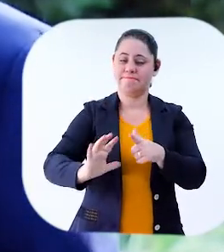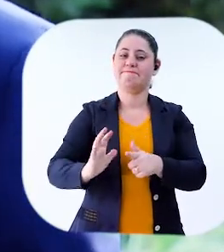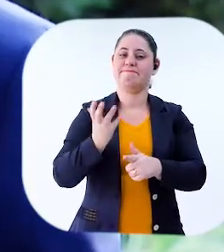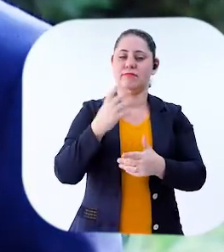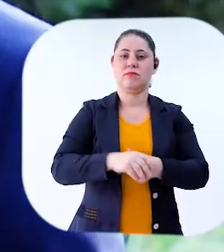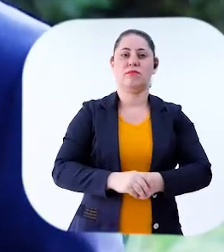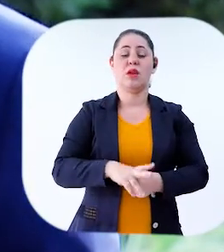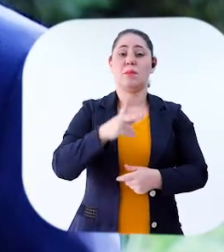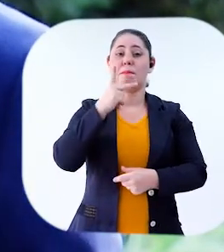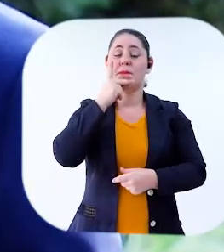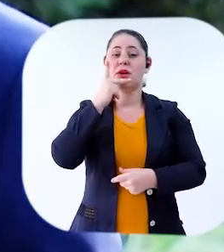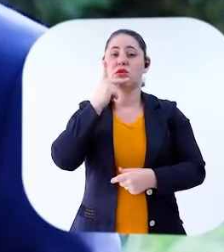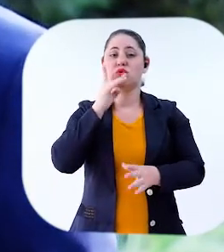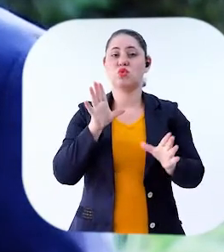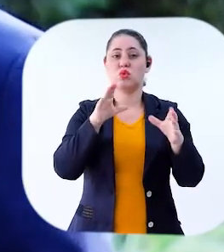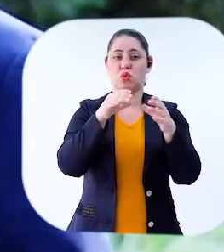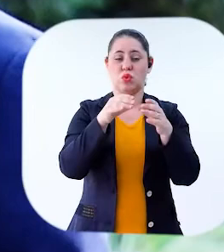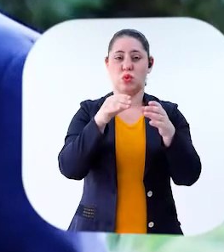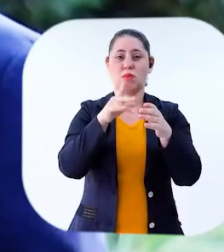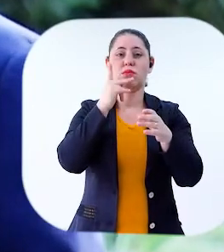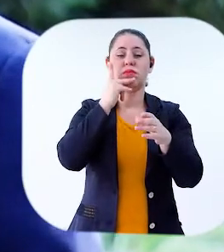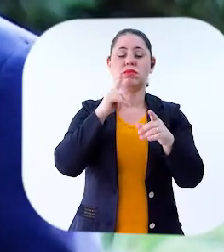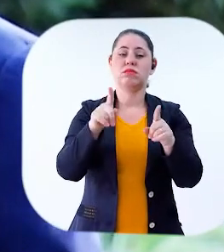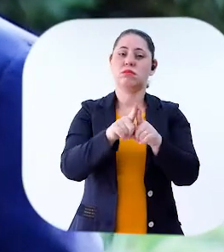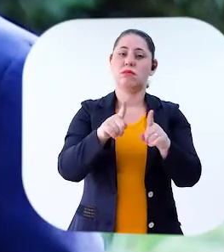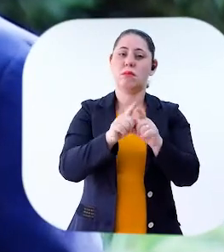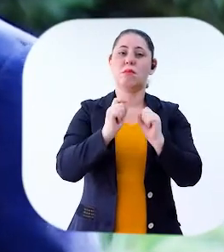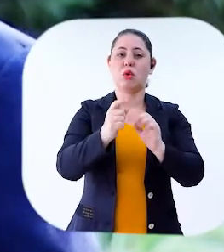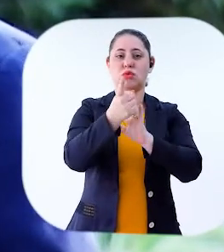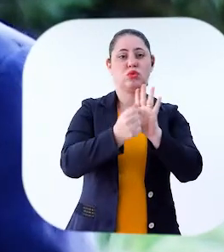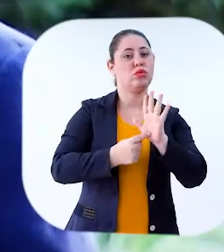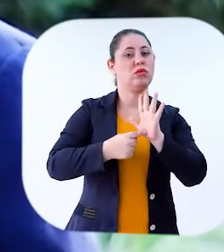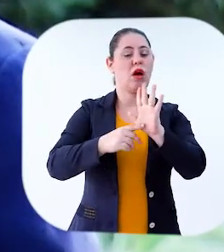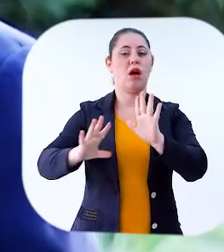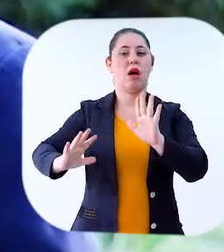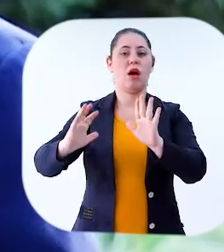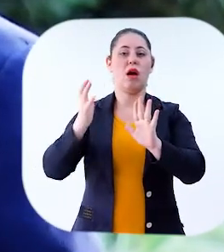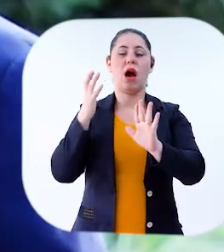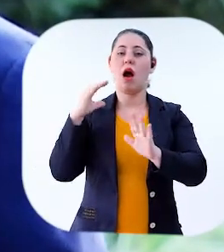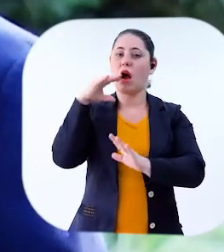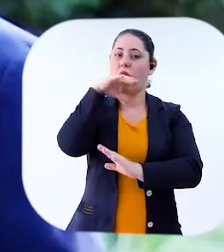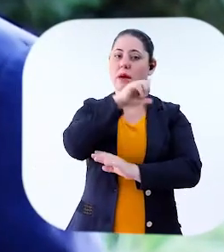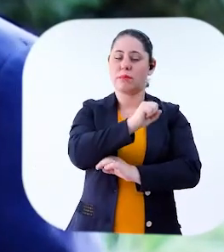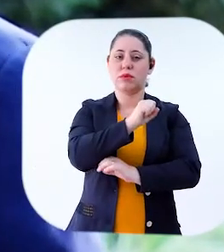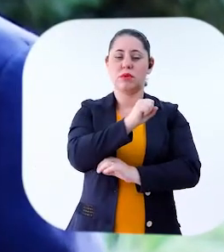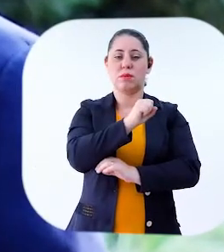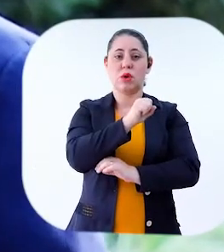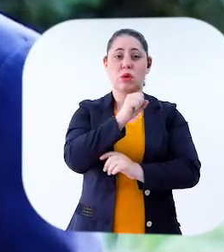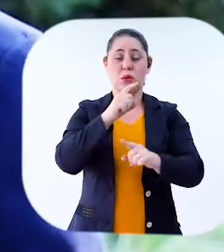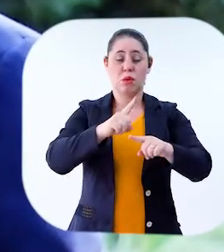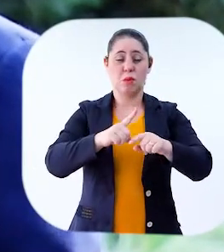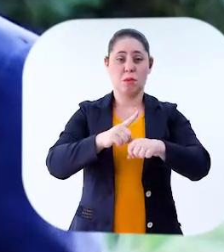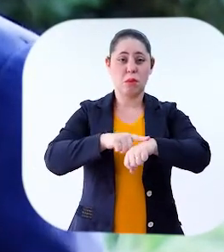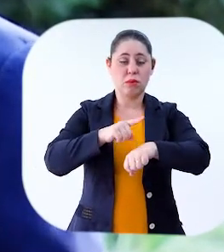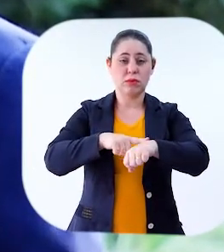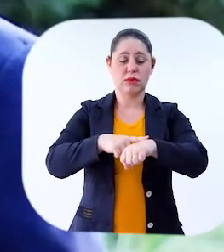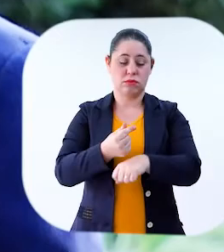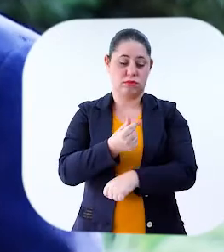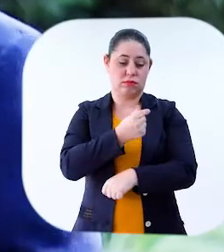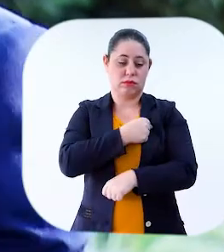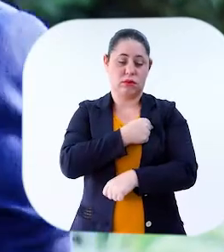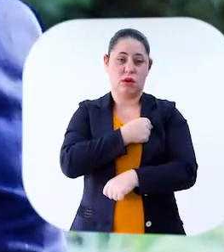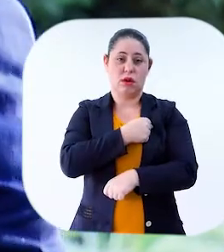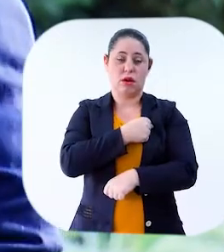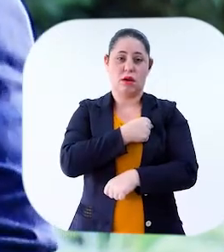é que os partidos políticos, as coligações, possam prestar contas o mais breve possível para que no momento da diplomação o candidato já